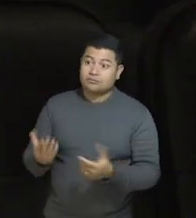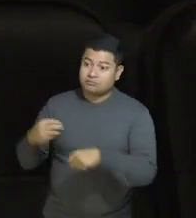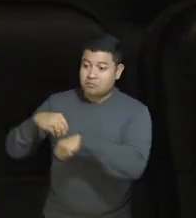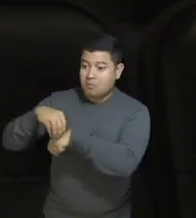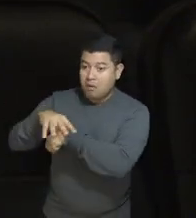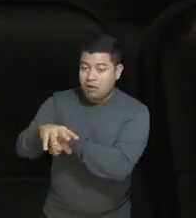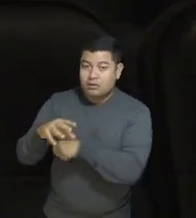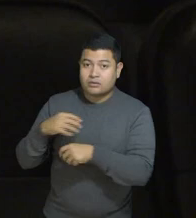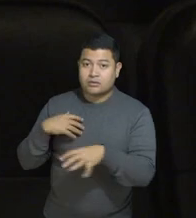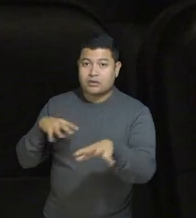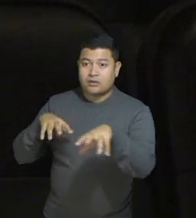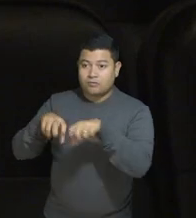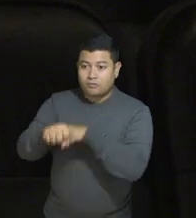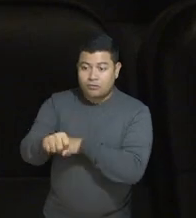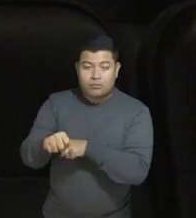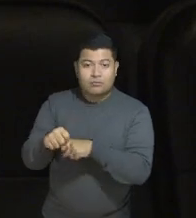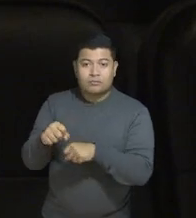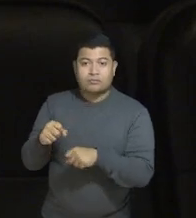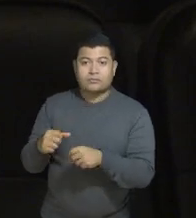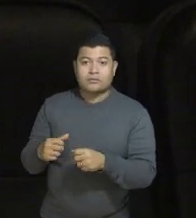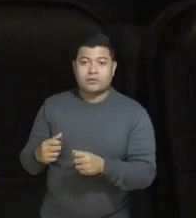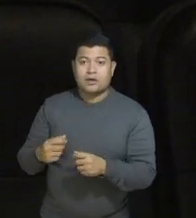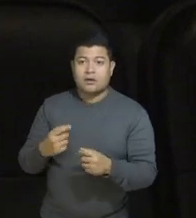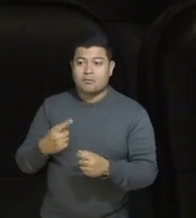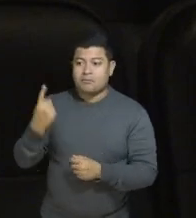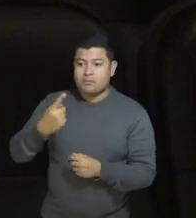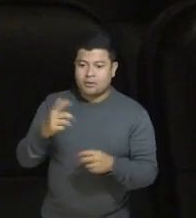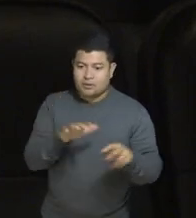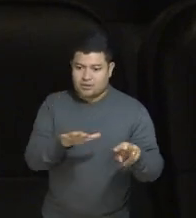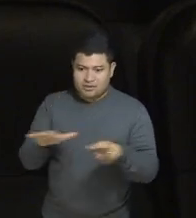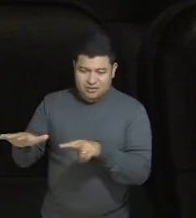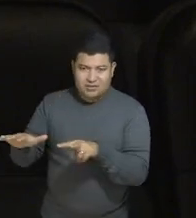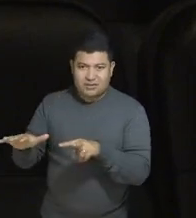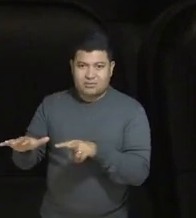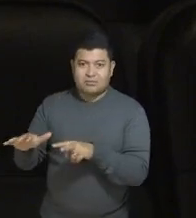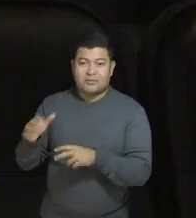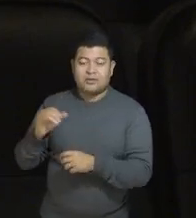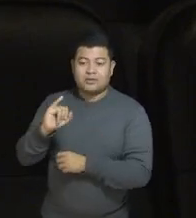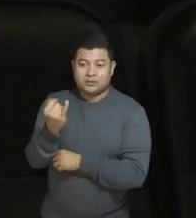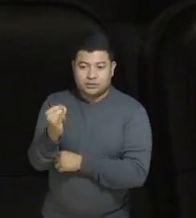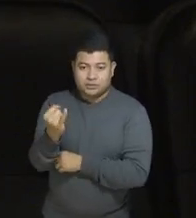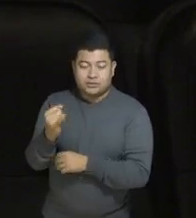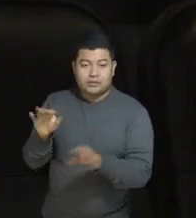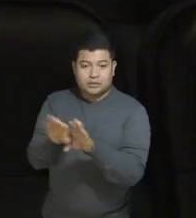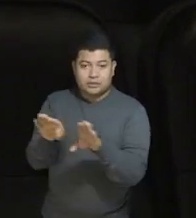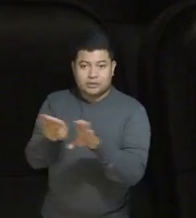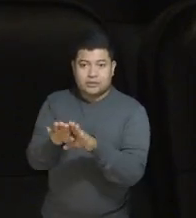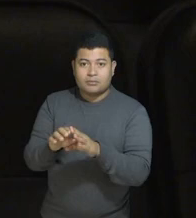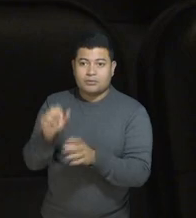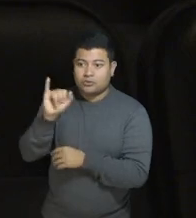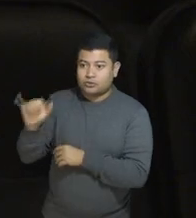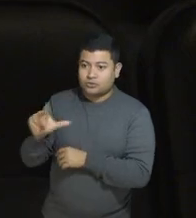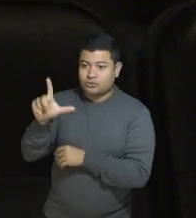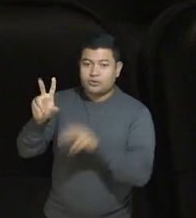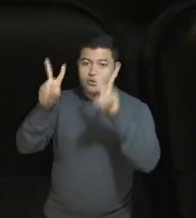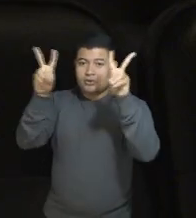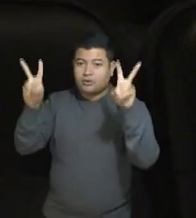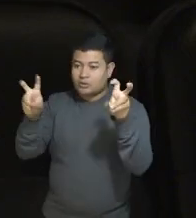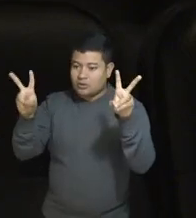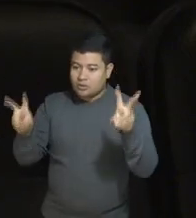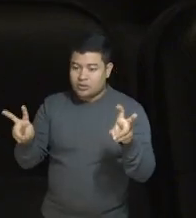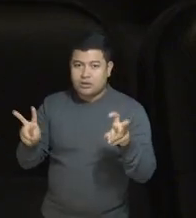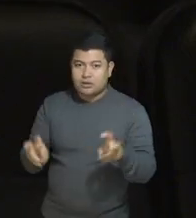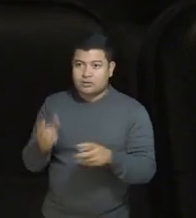essa formação continuada da primeira semana do ano e da semana de julho com esses temas e com